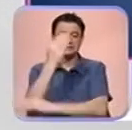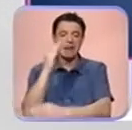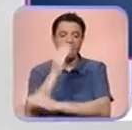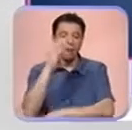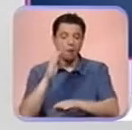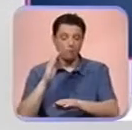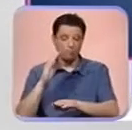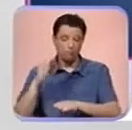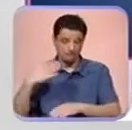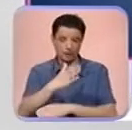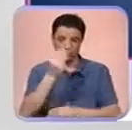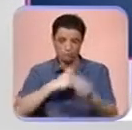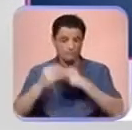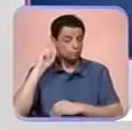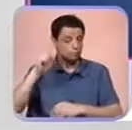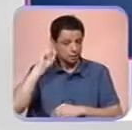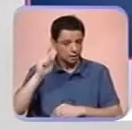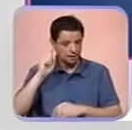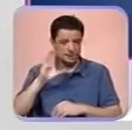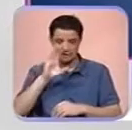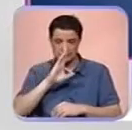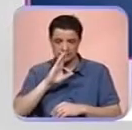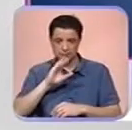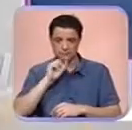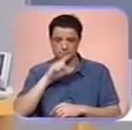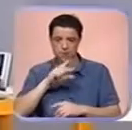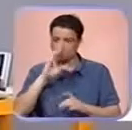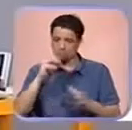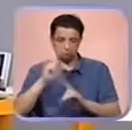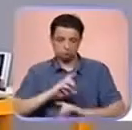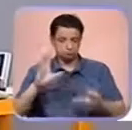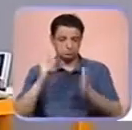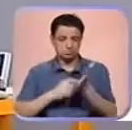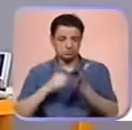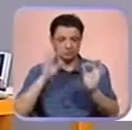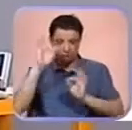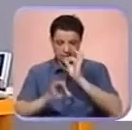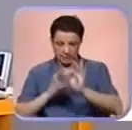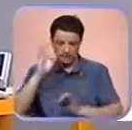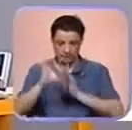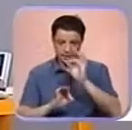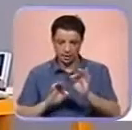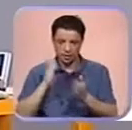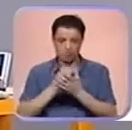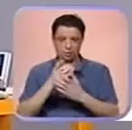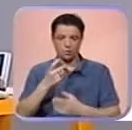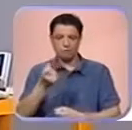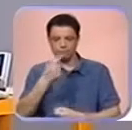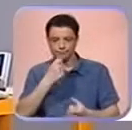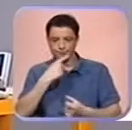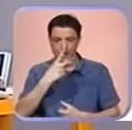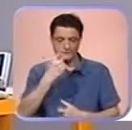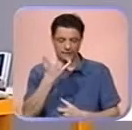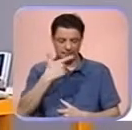no fundo do olho essas lesões, se forem pequeninas, podem não necessitar tratamento, ser só a recomendação de suplementos vitamínicos